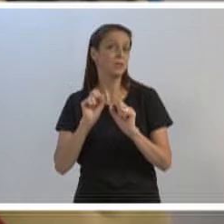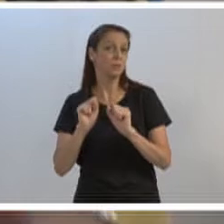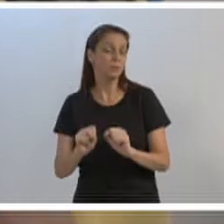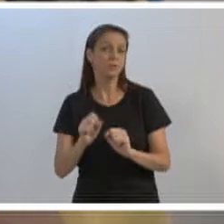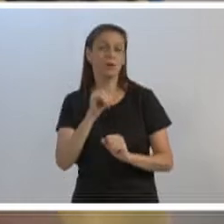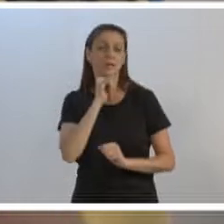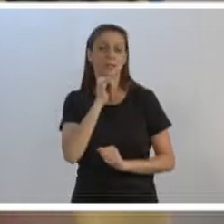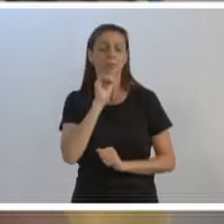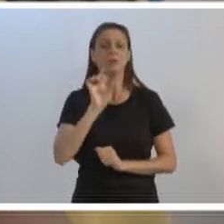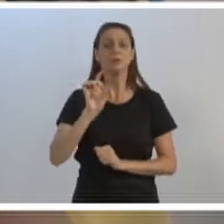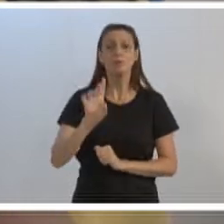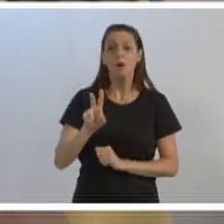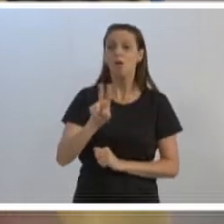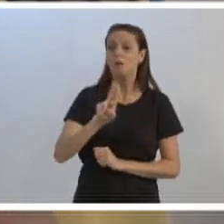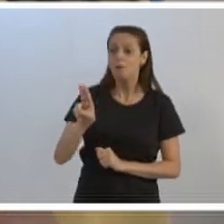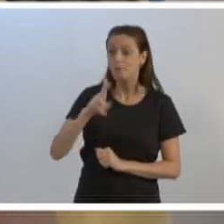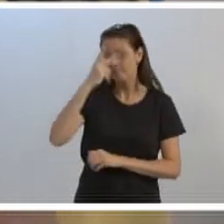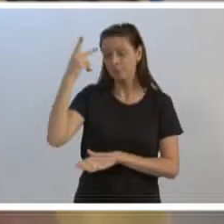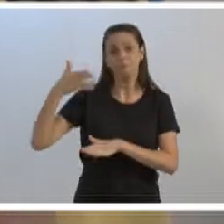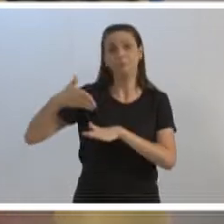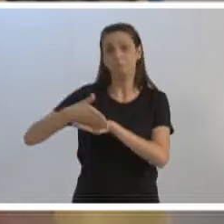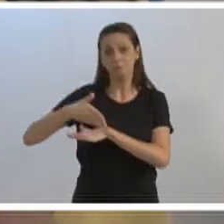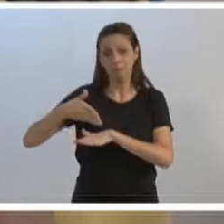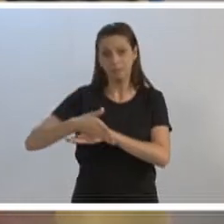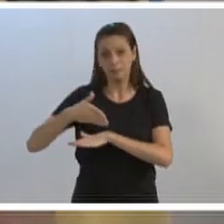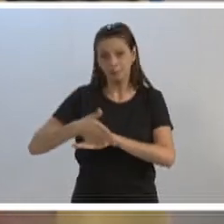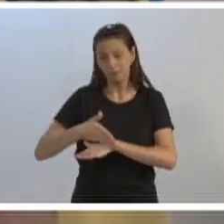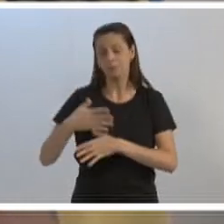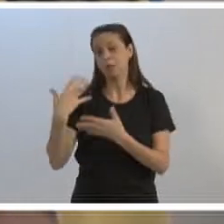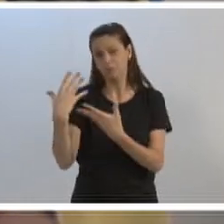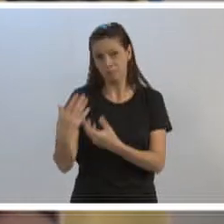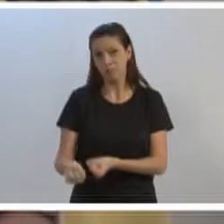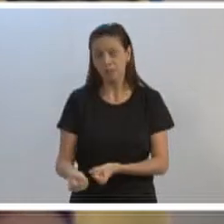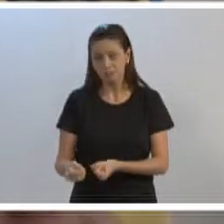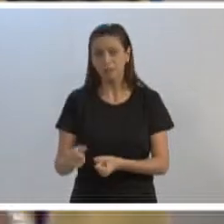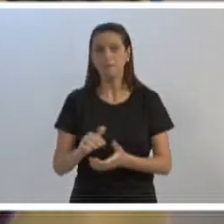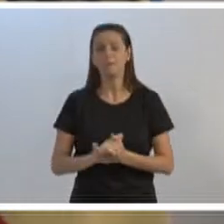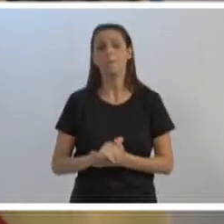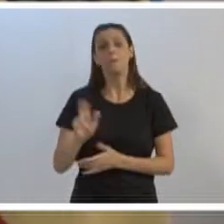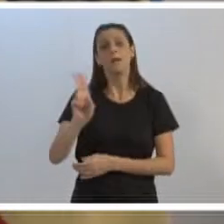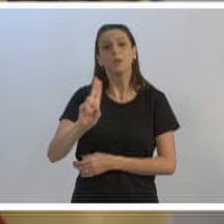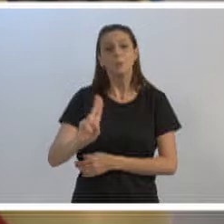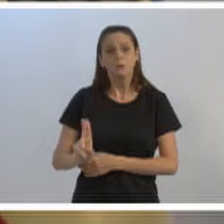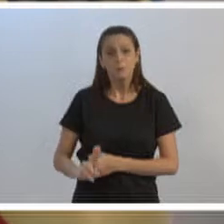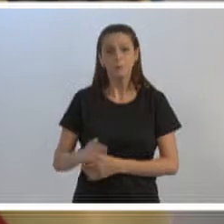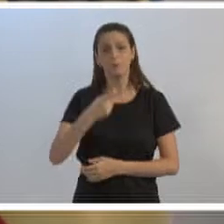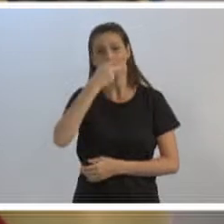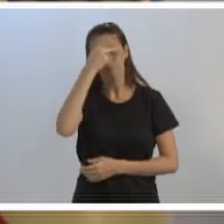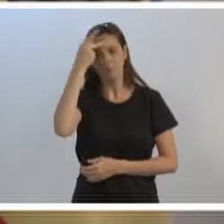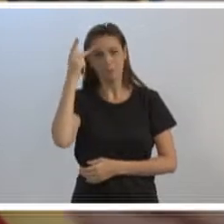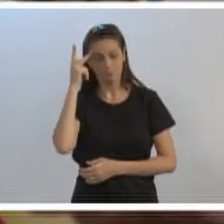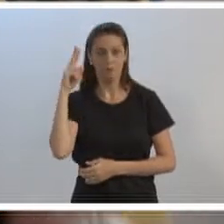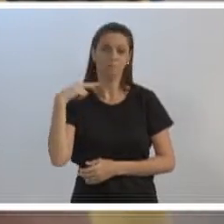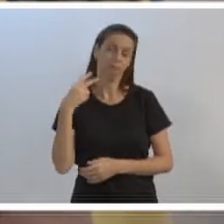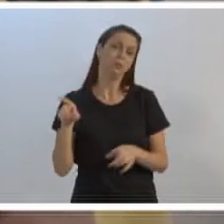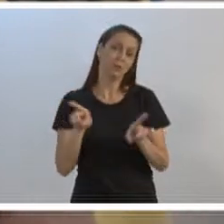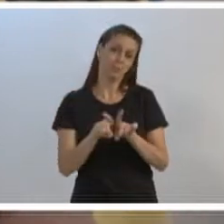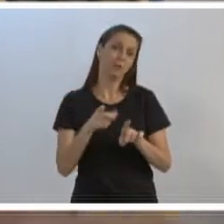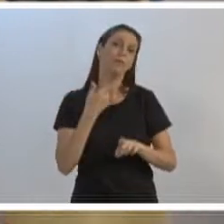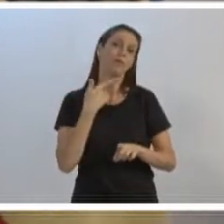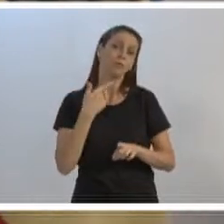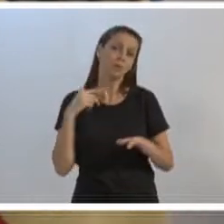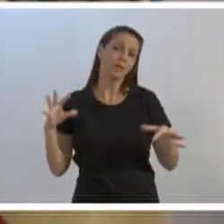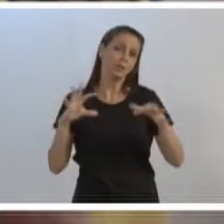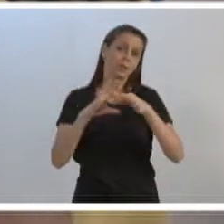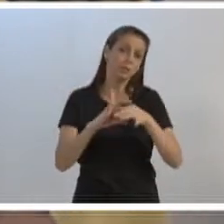nominar somente os vereadores que participam dessa autorização, vereador Becker, nominar os vereadores que querem também fazer parte,